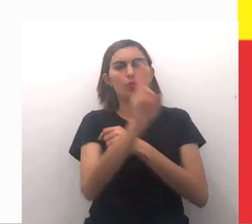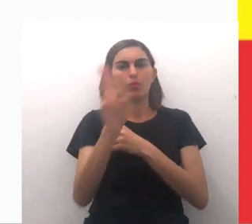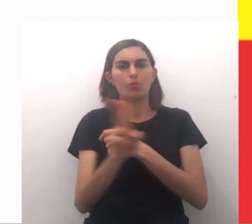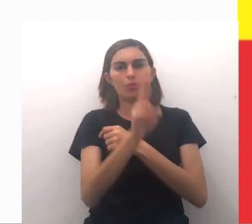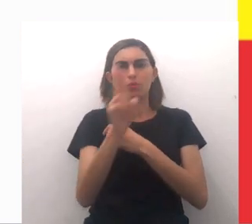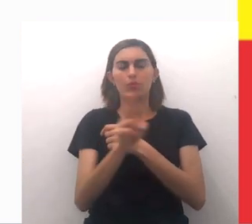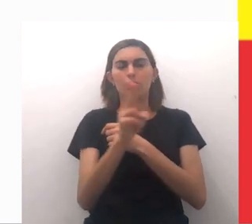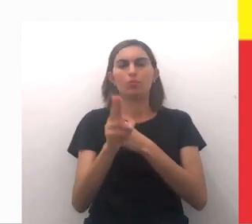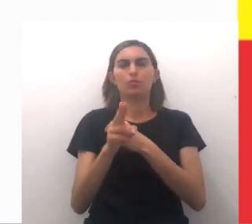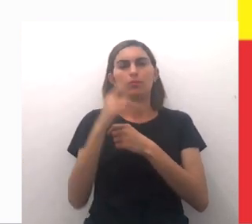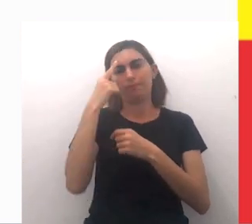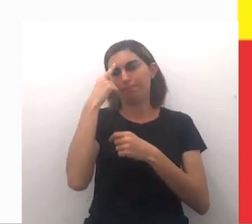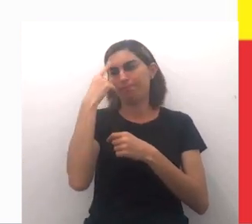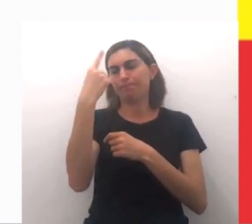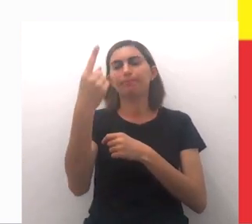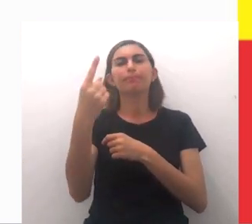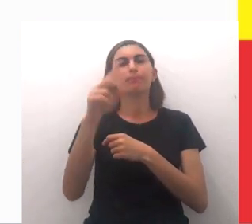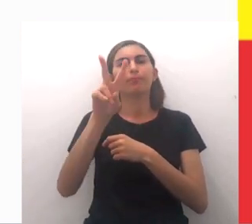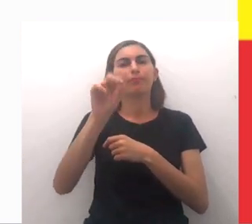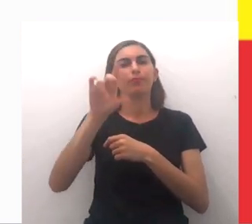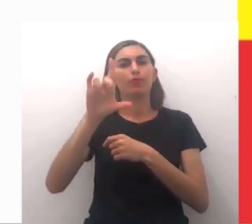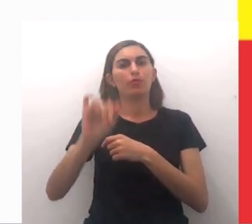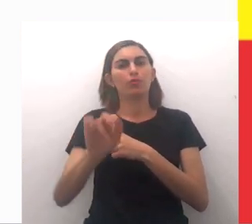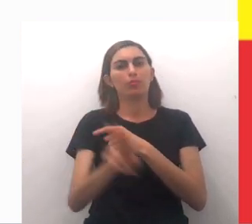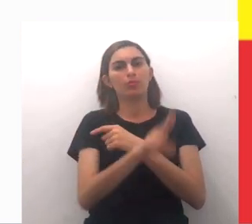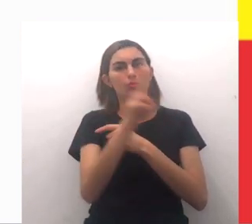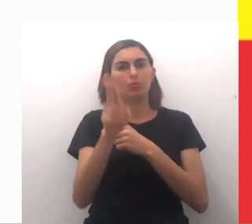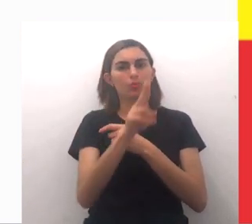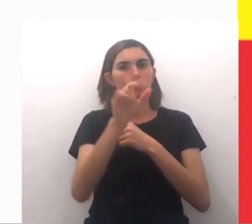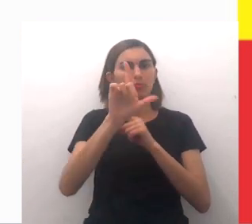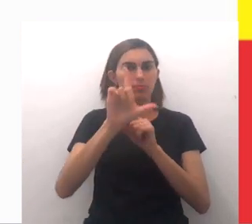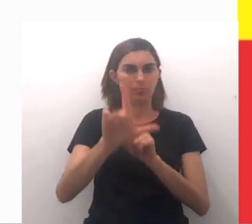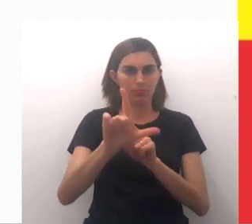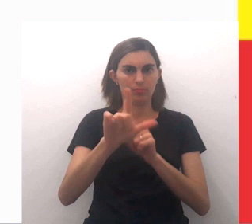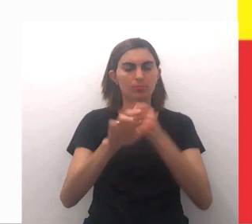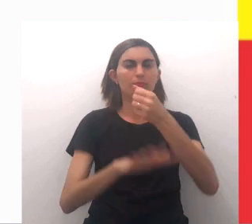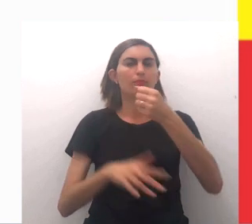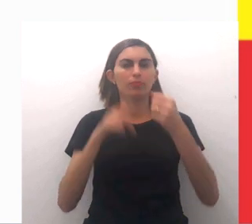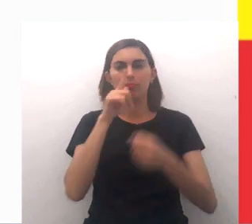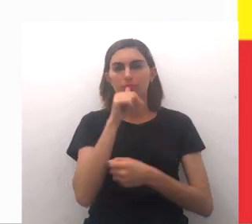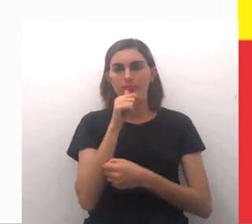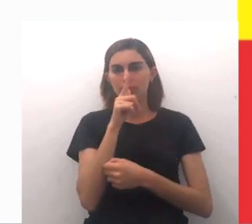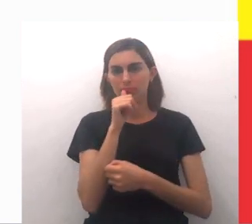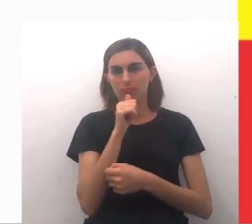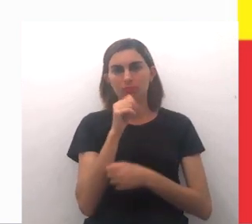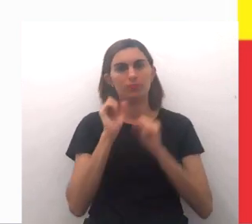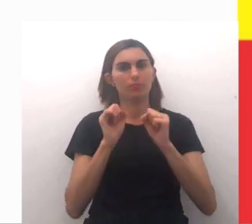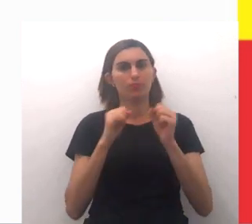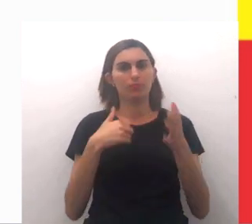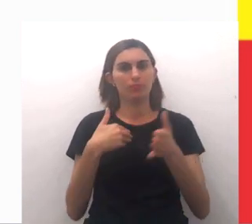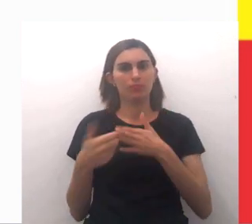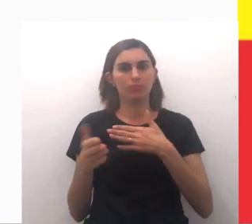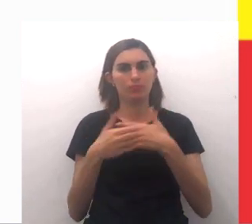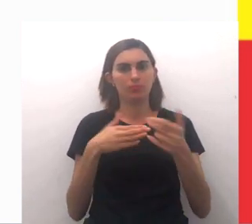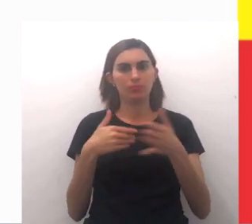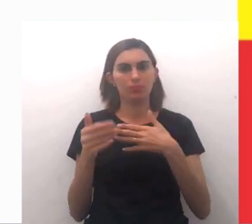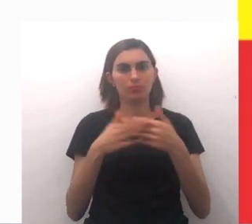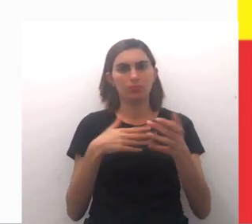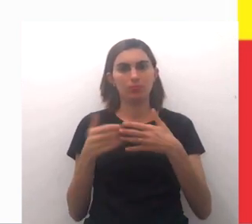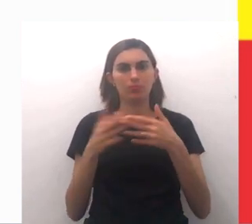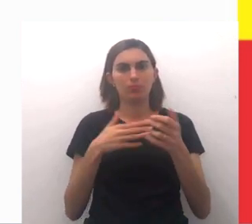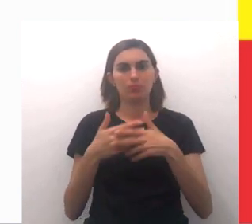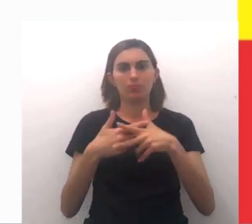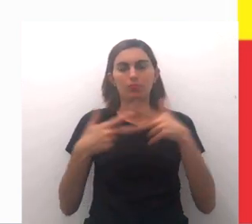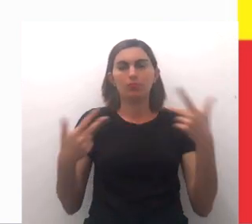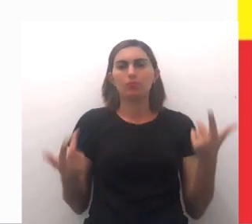vamos ter a ideia desse volume usar o litro, nesse caso a água, pode ser qualquer